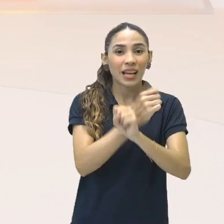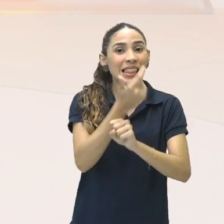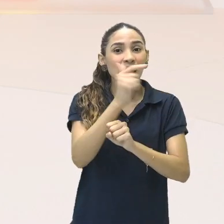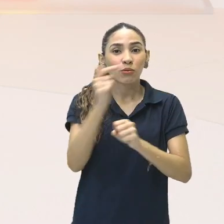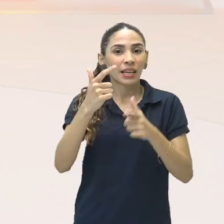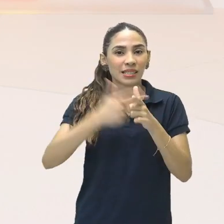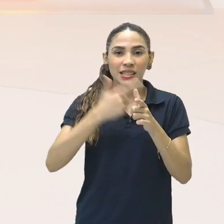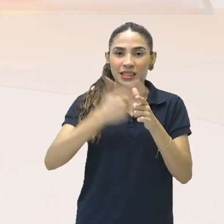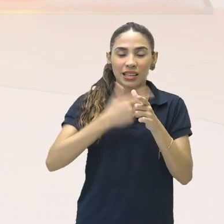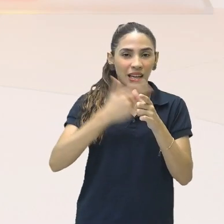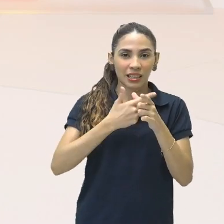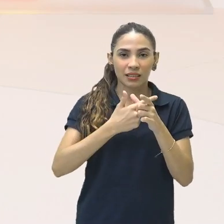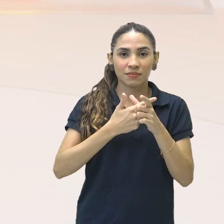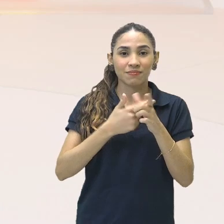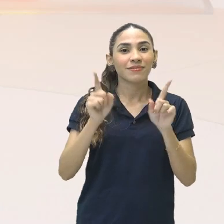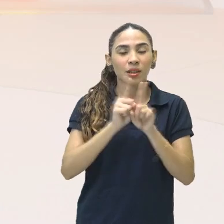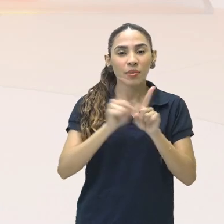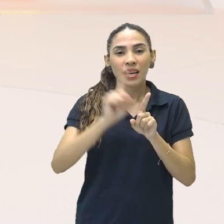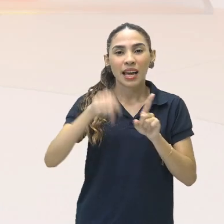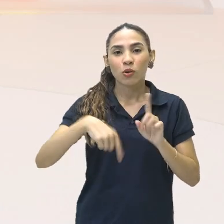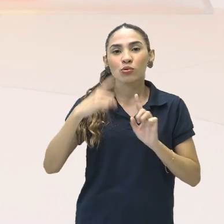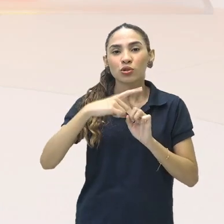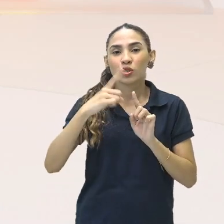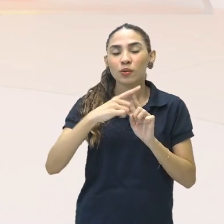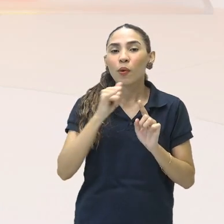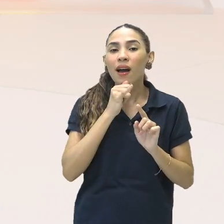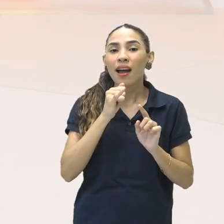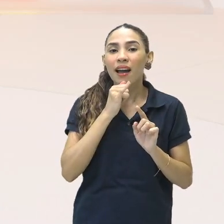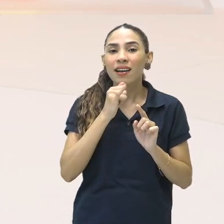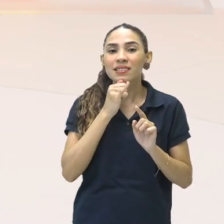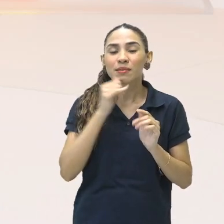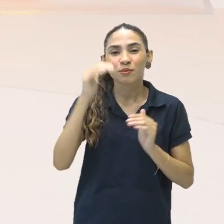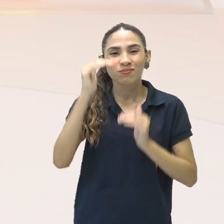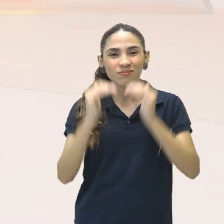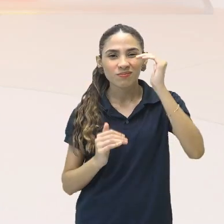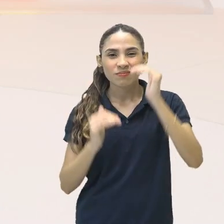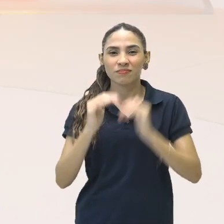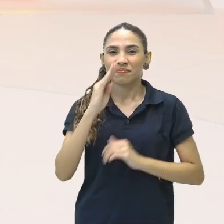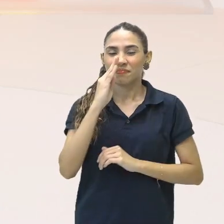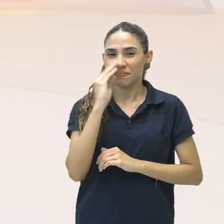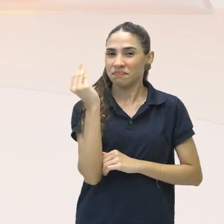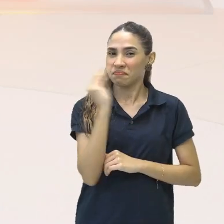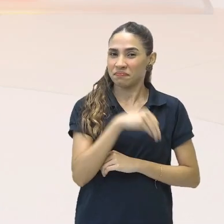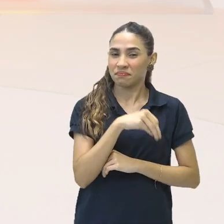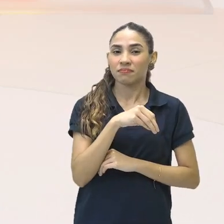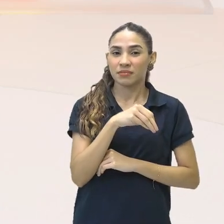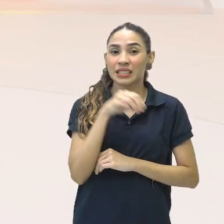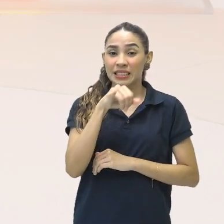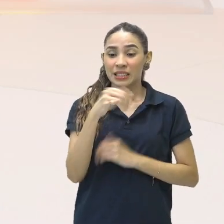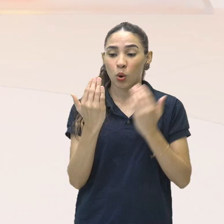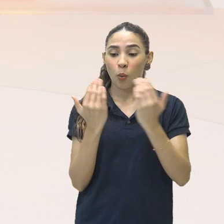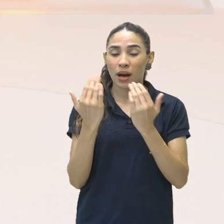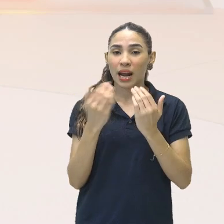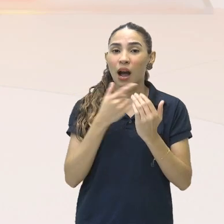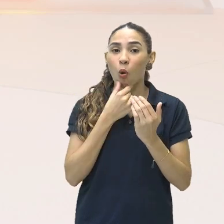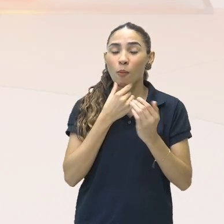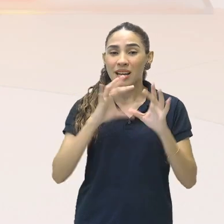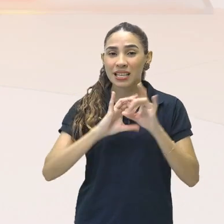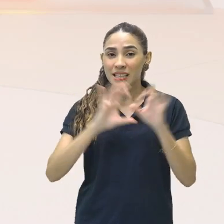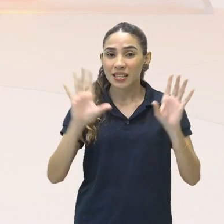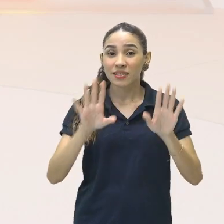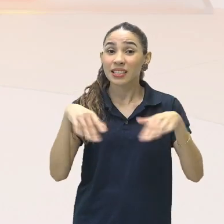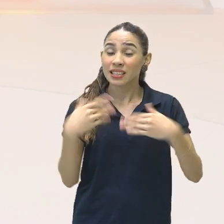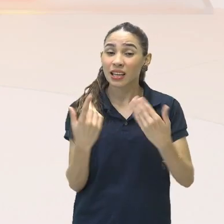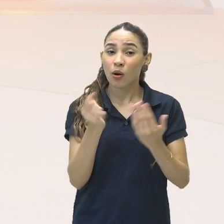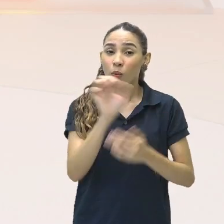também mostra uma condição, né, de inferioridade em relação aos homens livres. Então, essa imagem